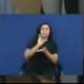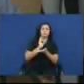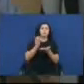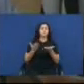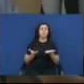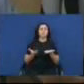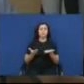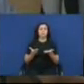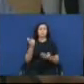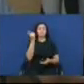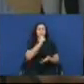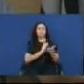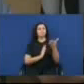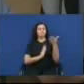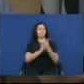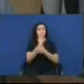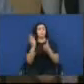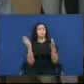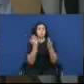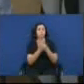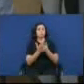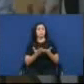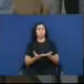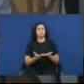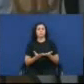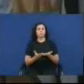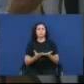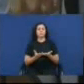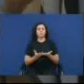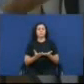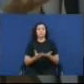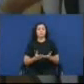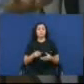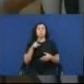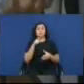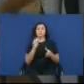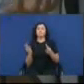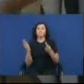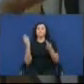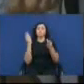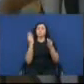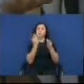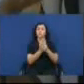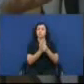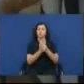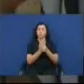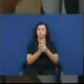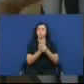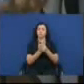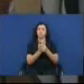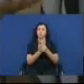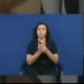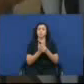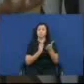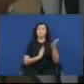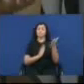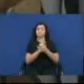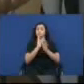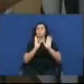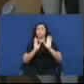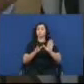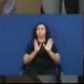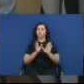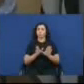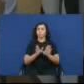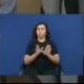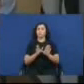do valor devido e ganhou na justiça. E esta ação reivindicatória vencida pelo